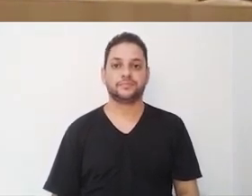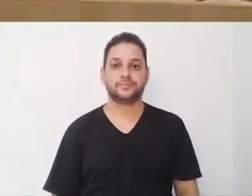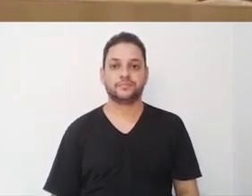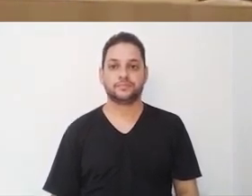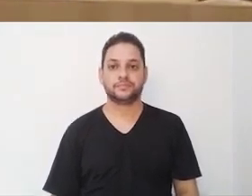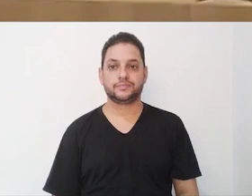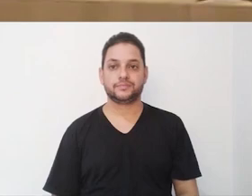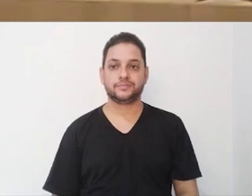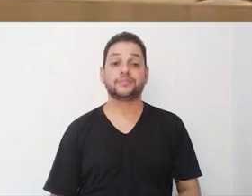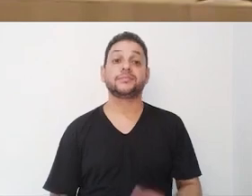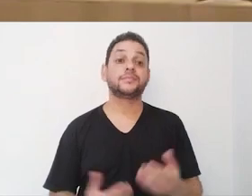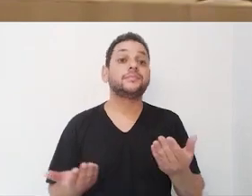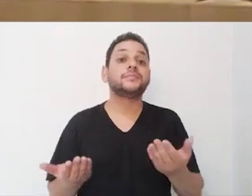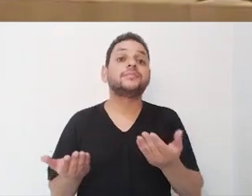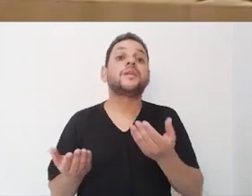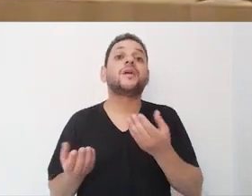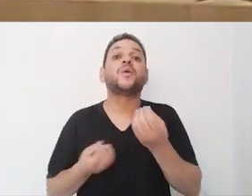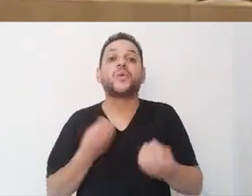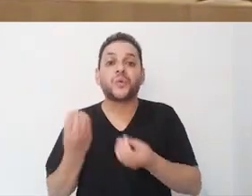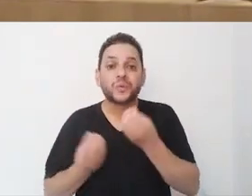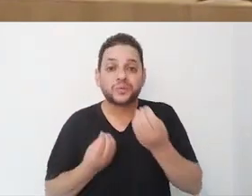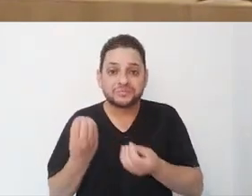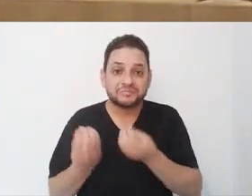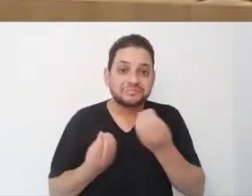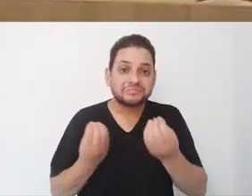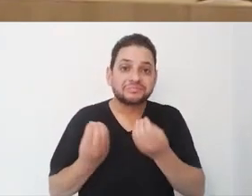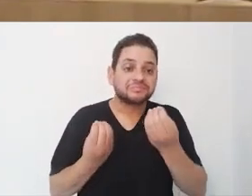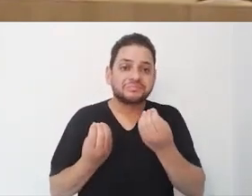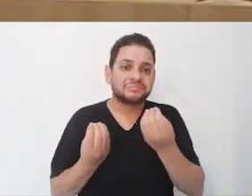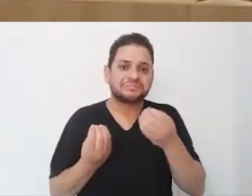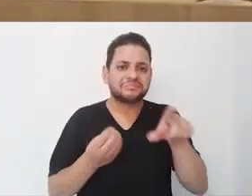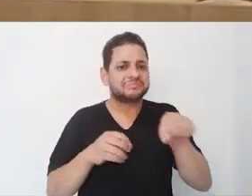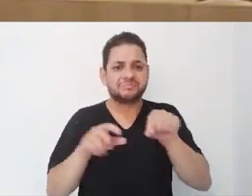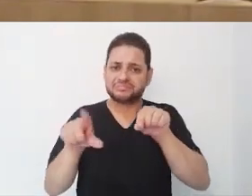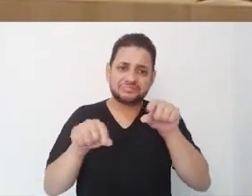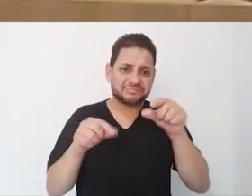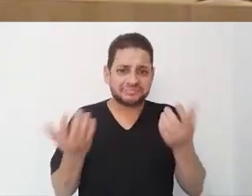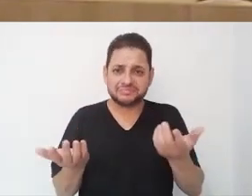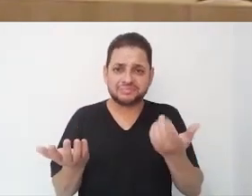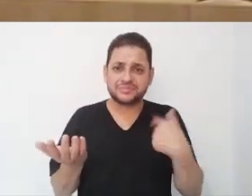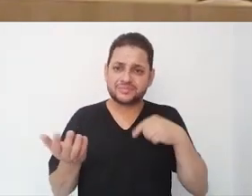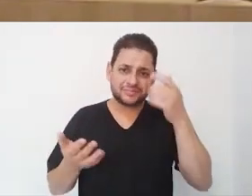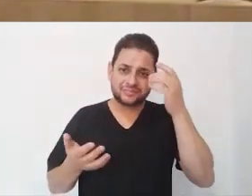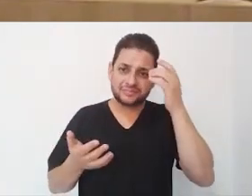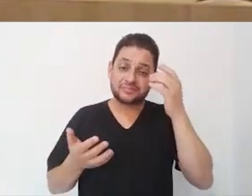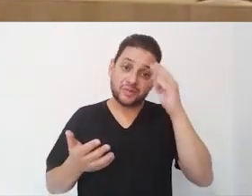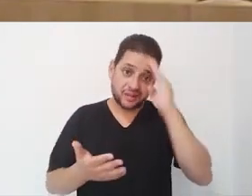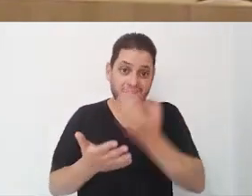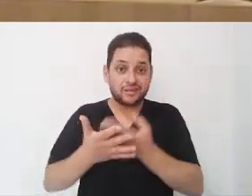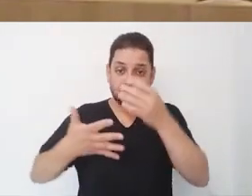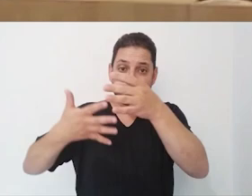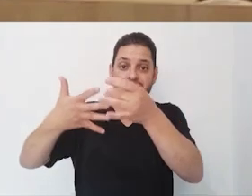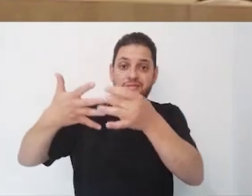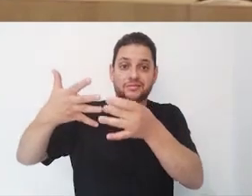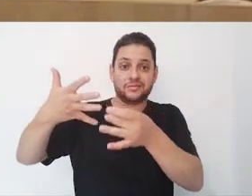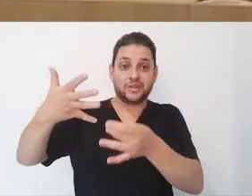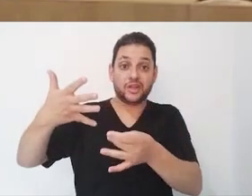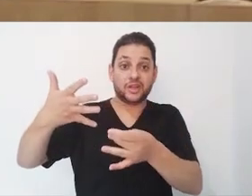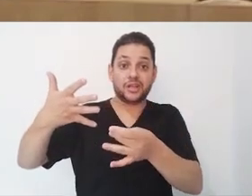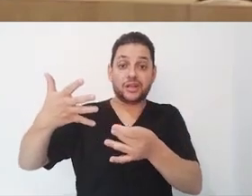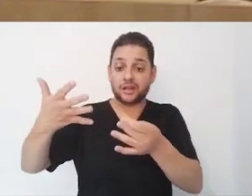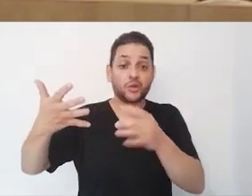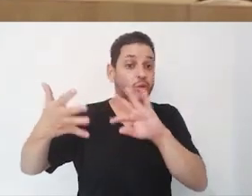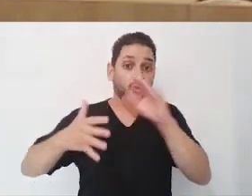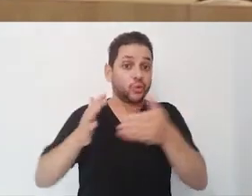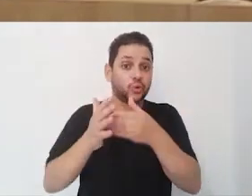Verdade. Obrigada. Como é que seria, né, essa escolha? Mas eu acredito que esses critérios são aqueles que balizam tudo que a gente faz, né?